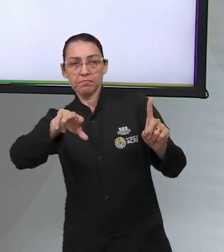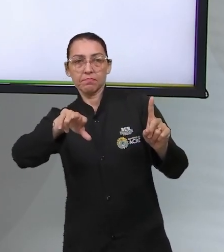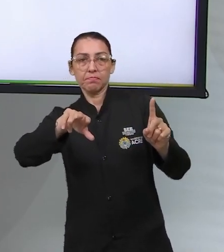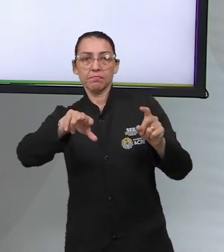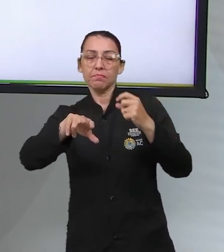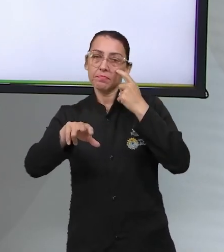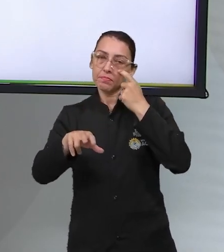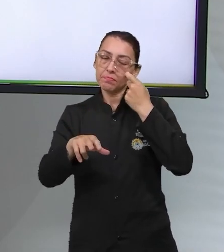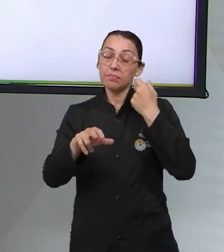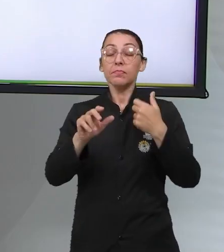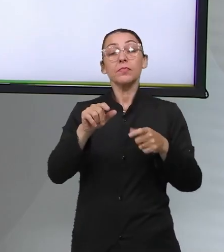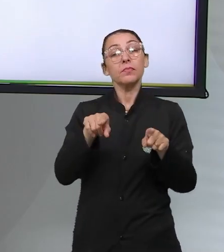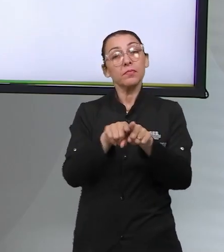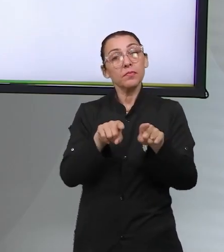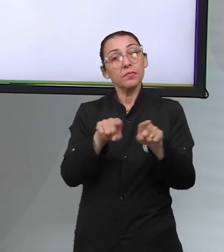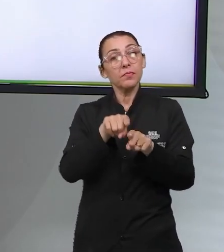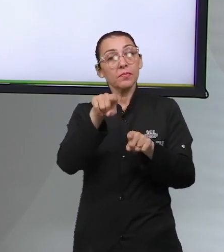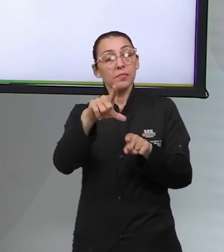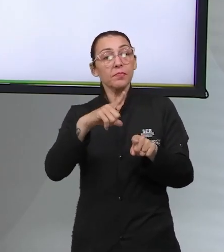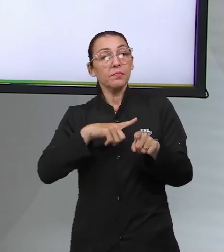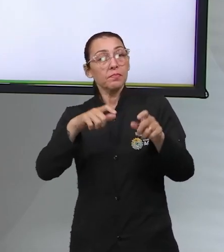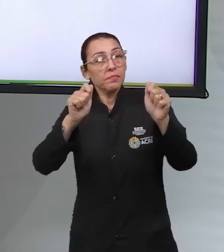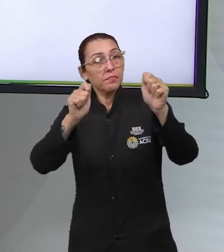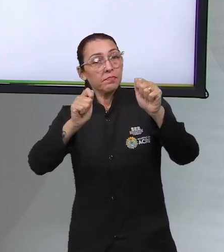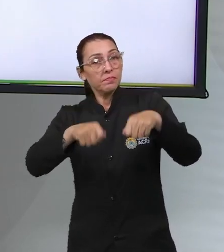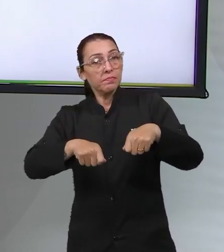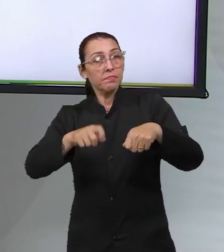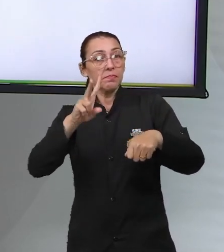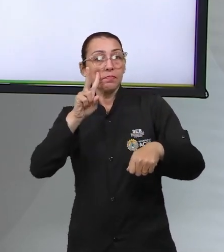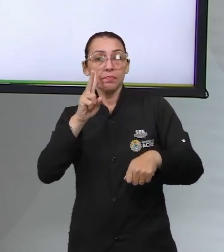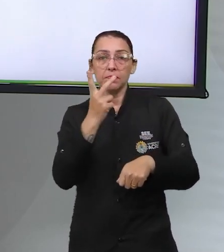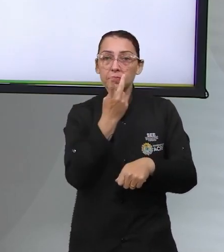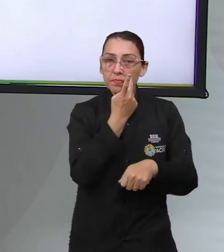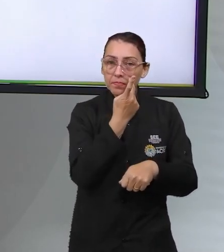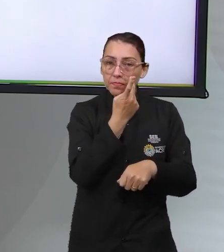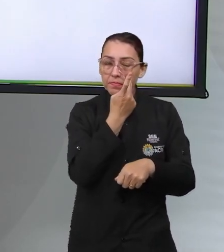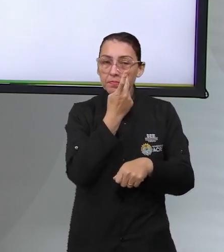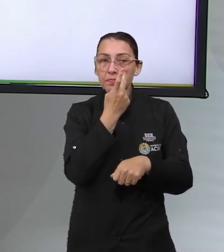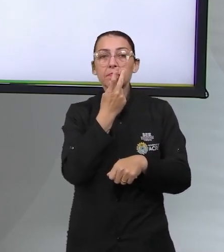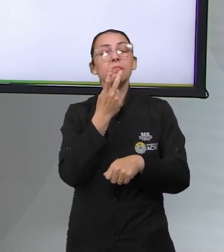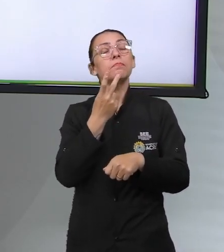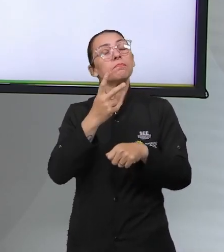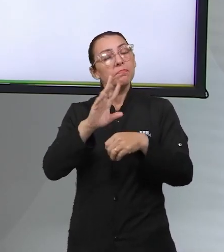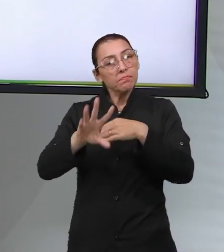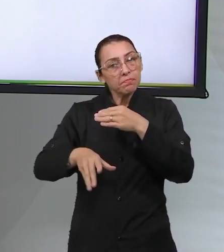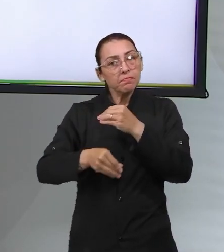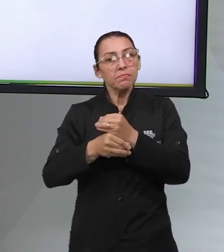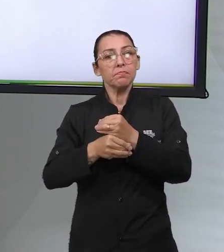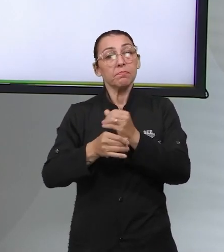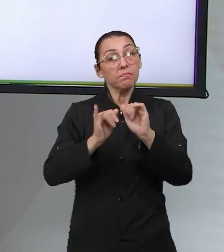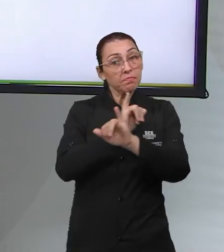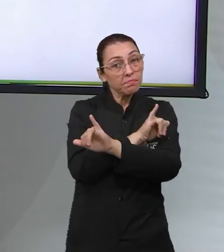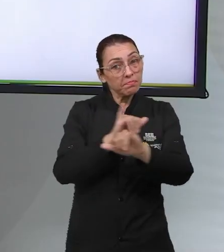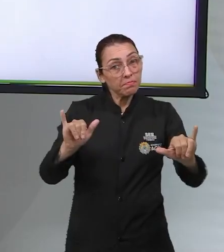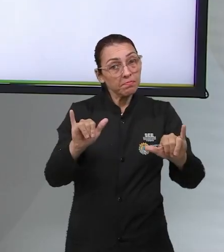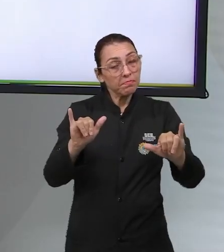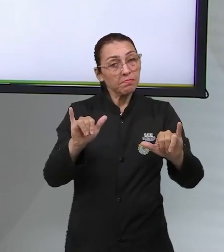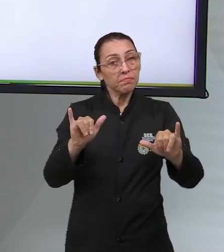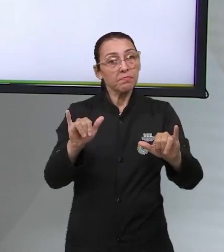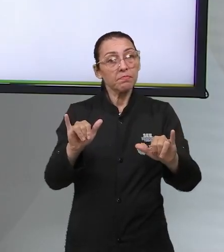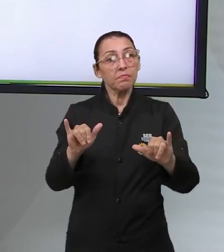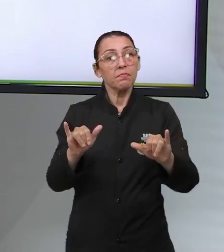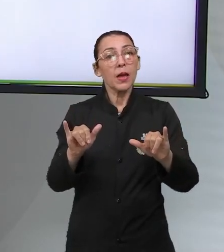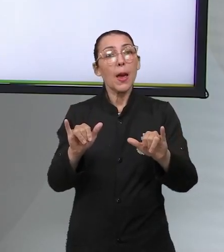sociedade plural, quando você tem a capacidade de reconhecer isso, eu te acrescento uma outra informação.